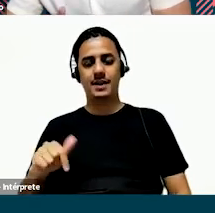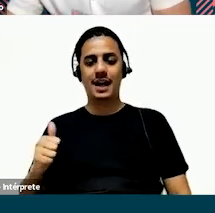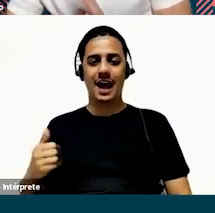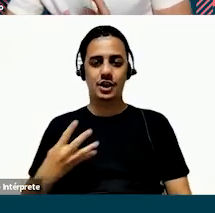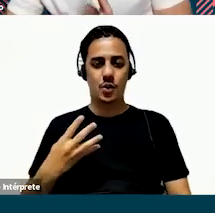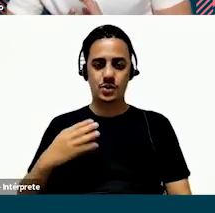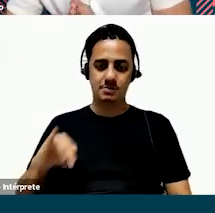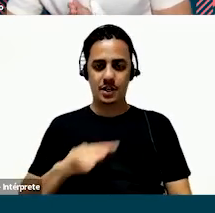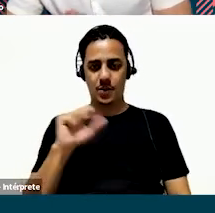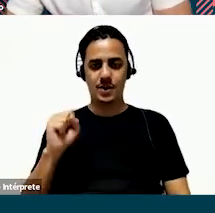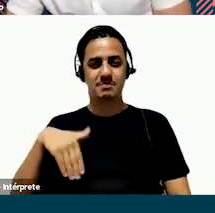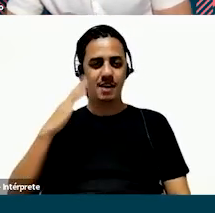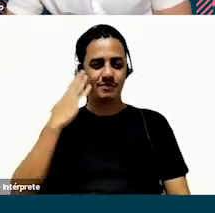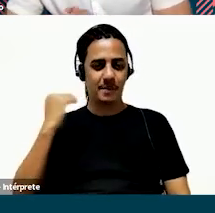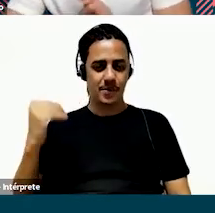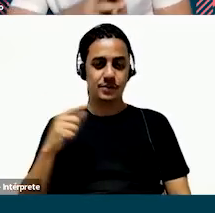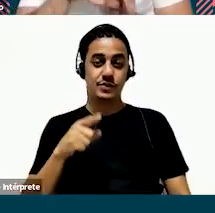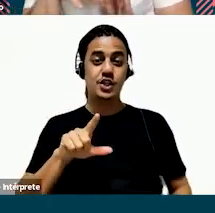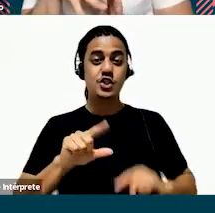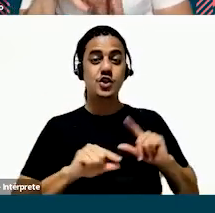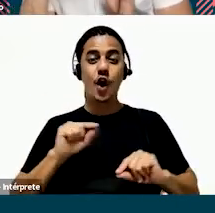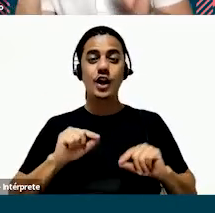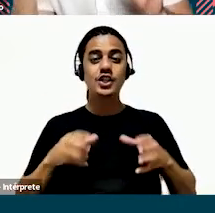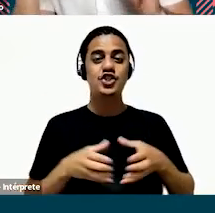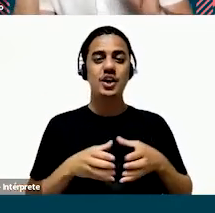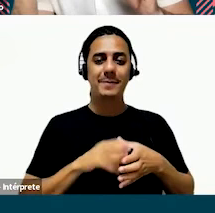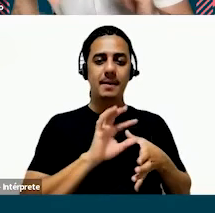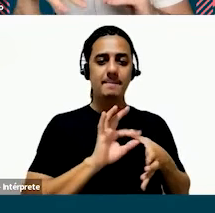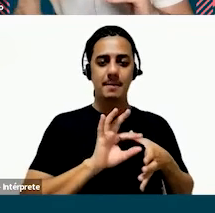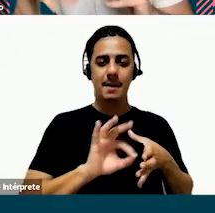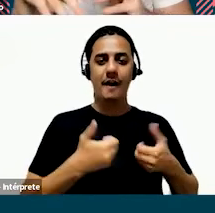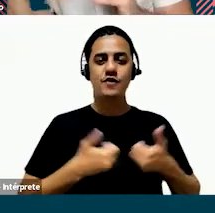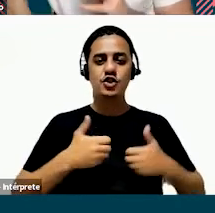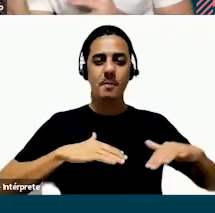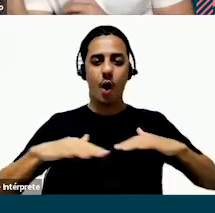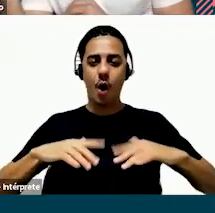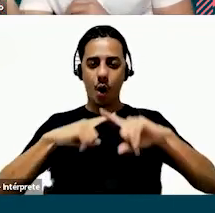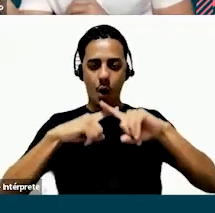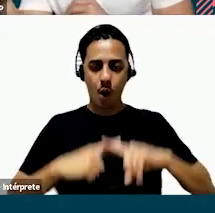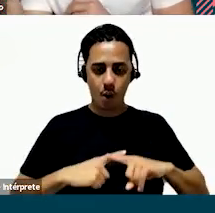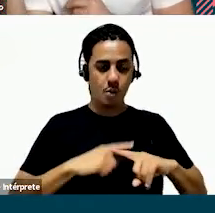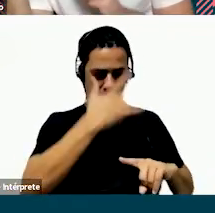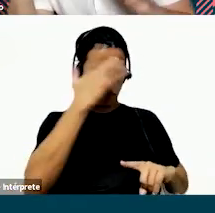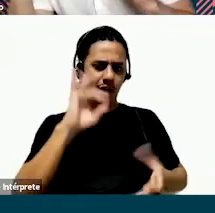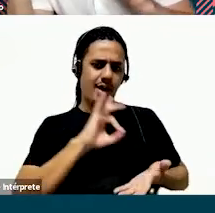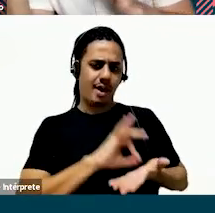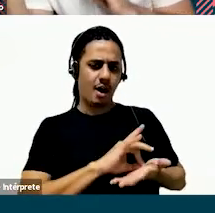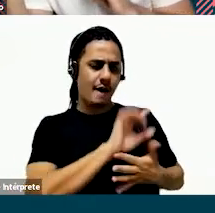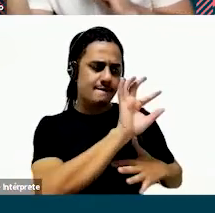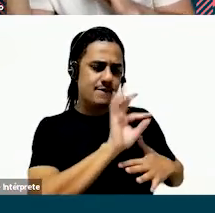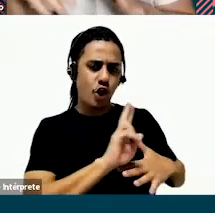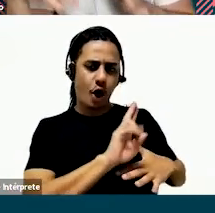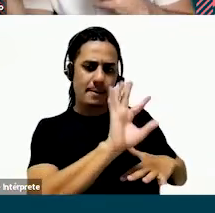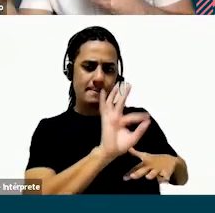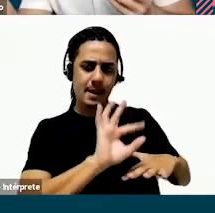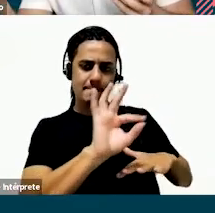mais conhecido, um dos mais conhecidos que a gente tem no Brasil, né? Que você escolhe, monta um time escolhendo jogadores de futebol da vida